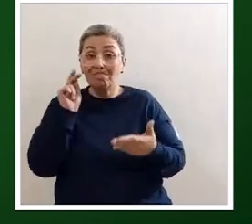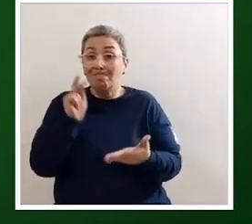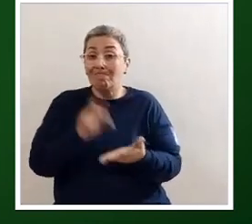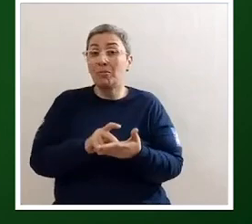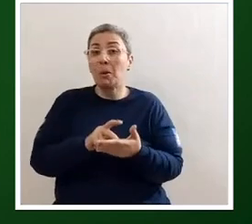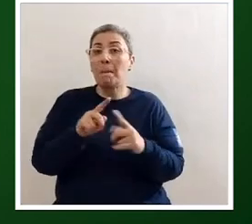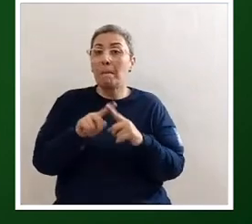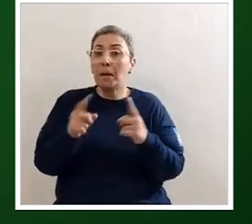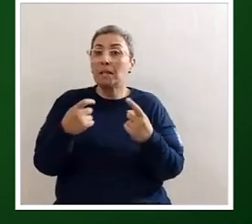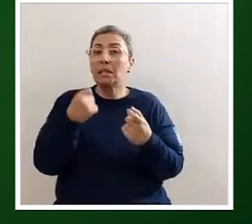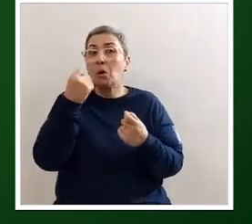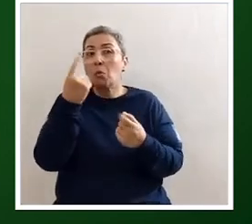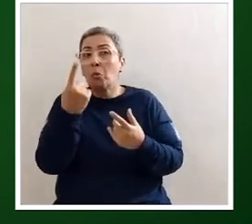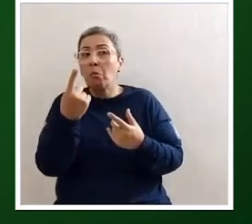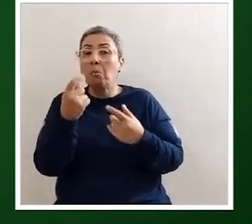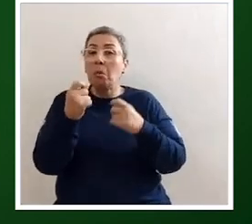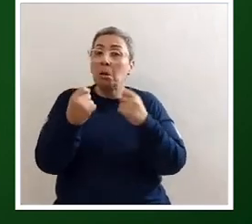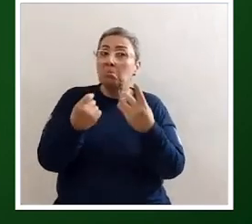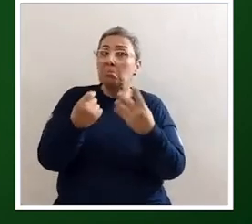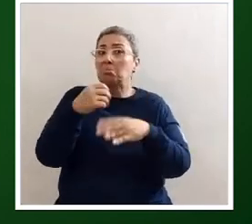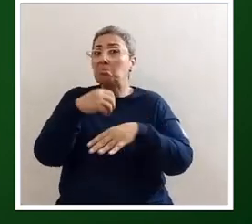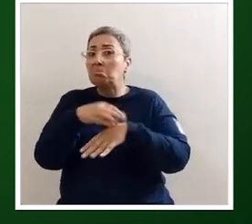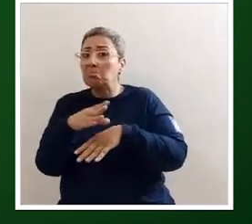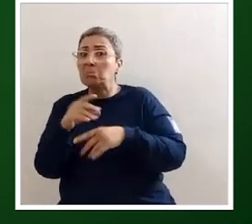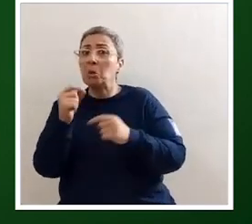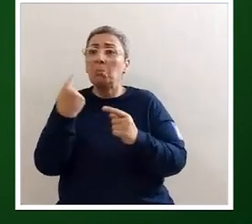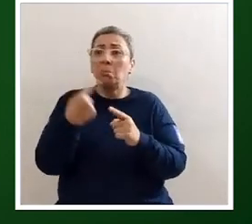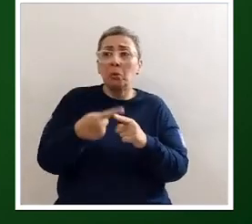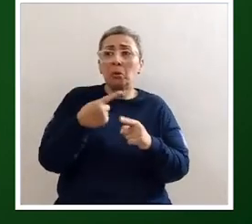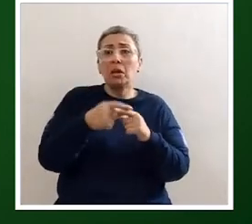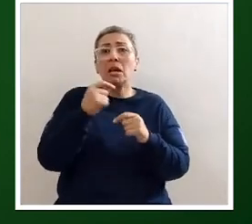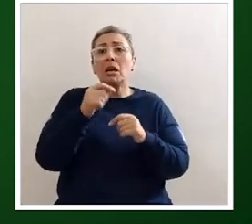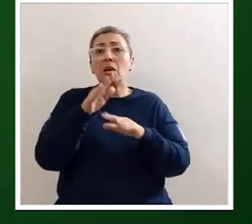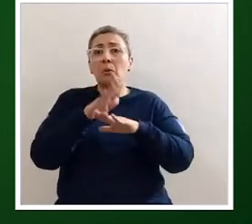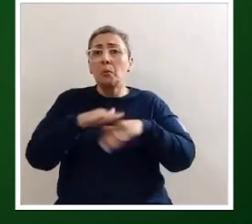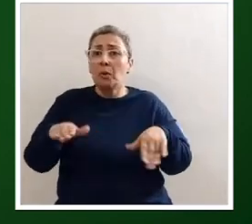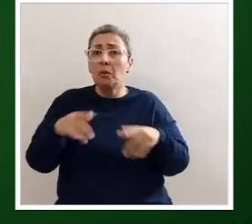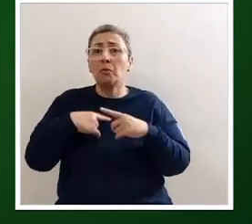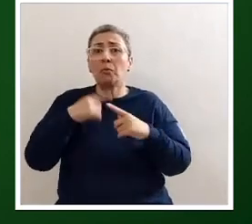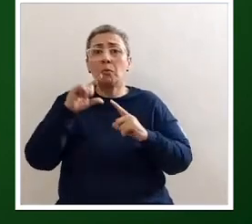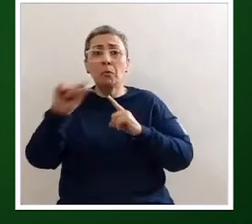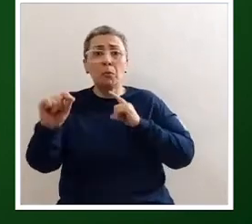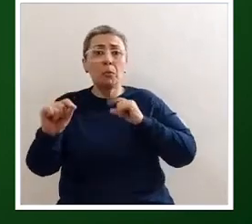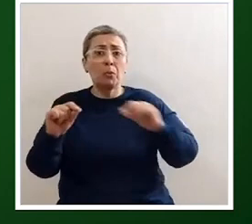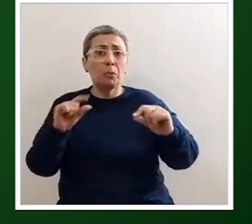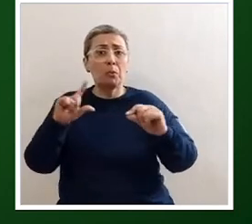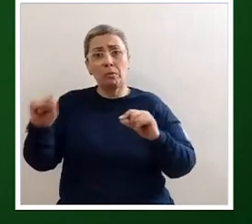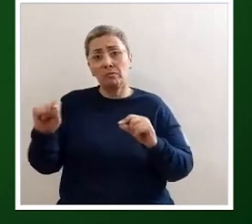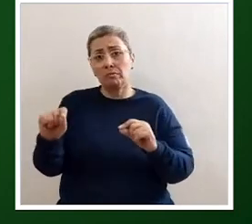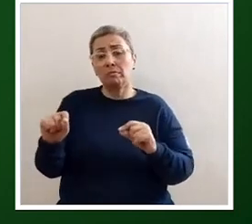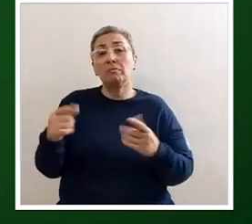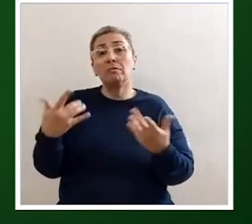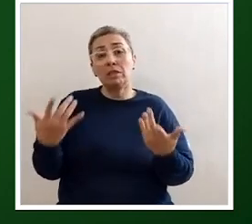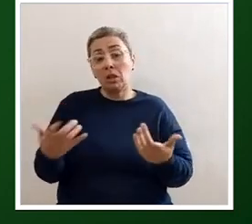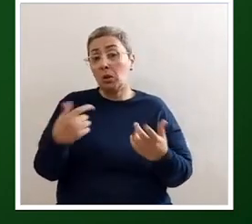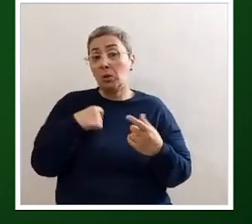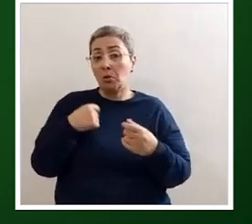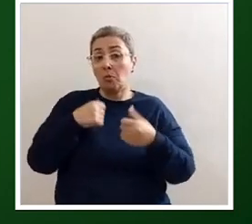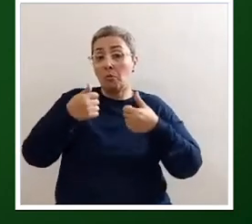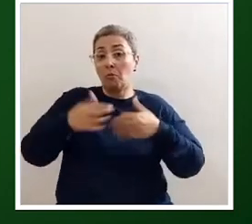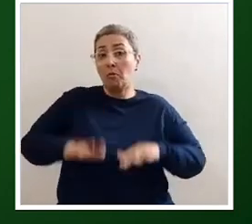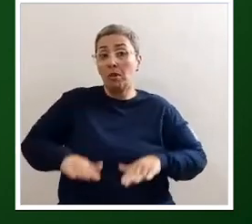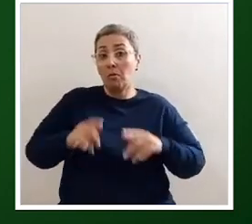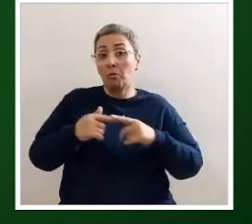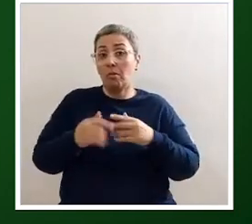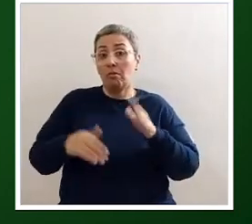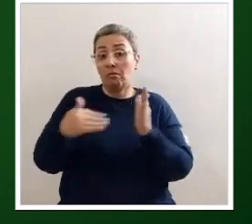nós temos alguns indícios do porque que essas crianças sai né e não ficam